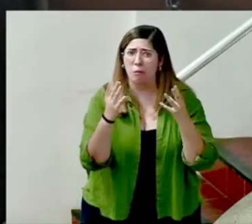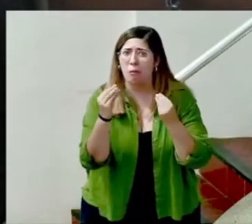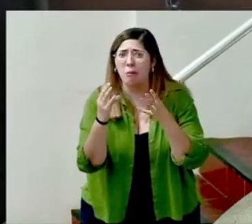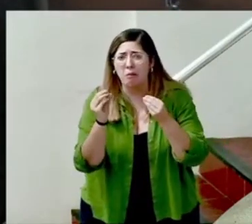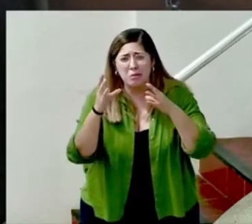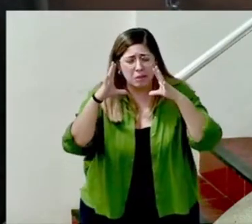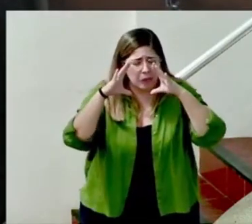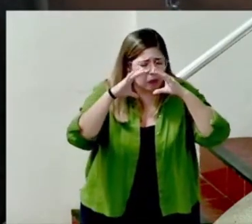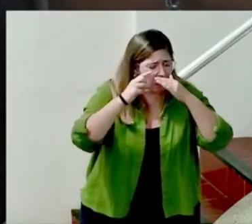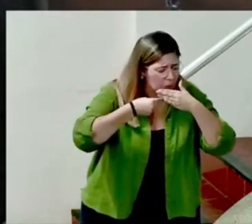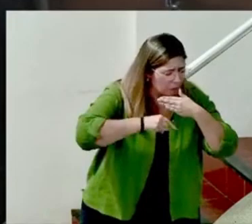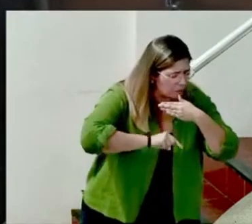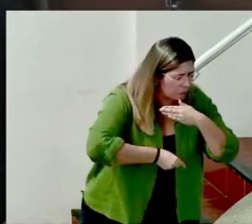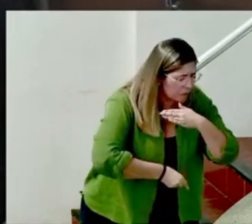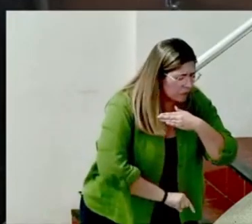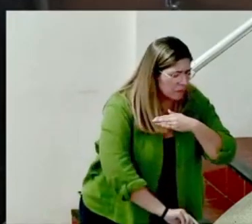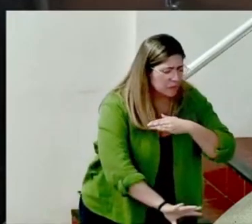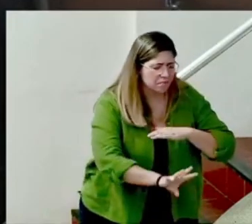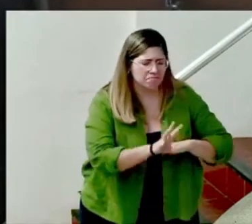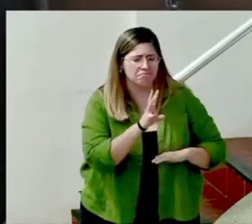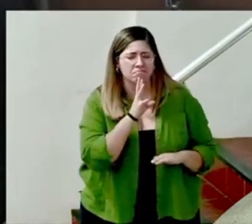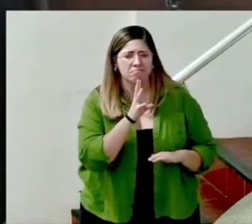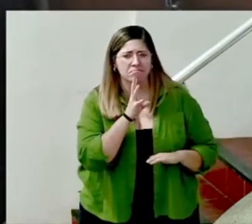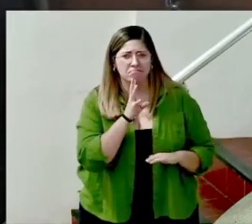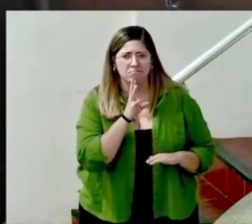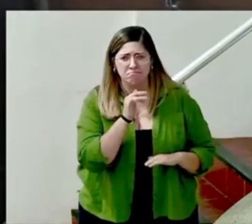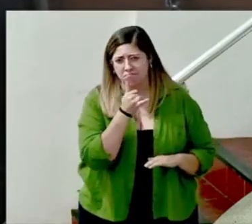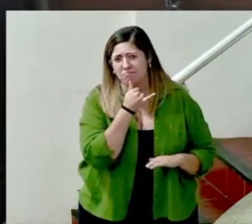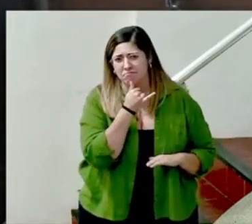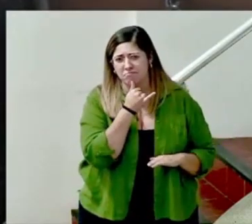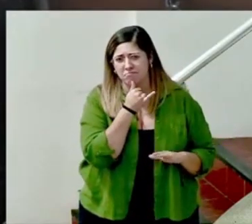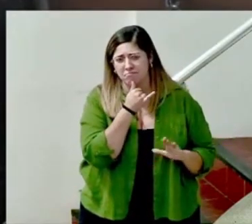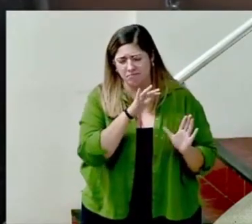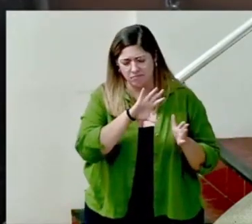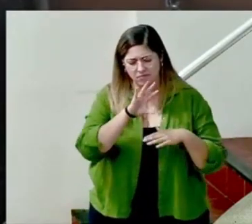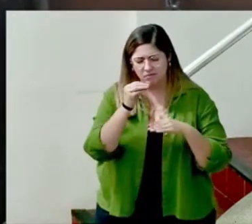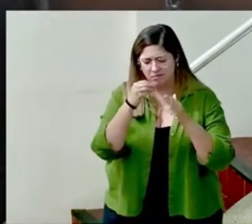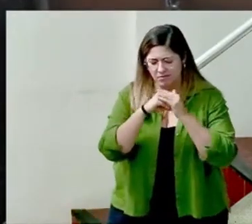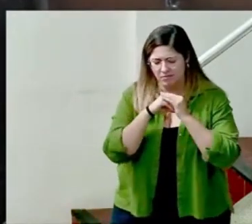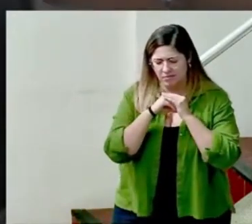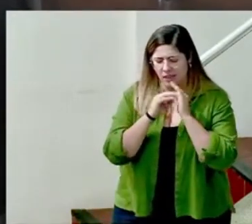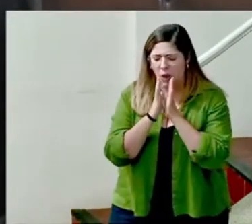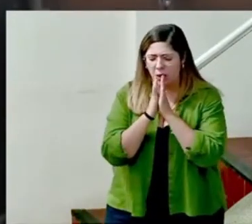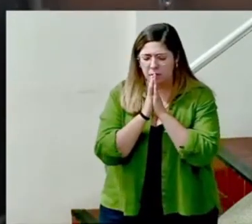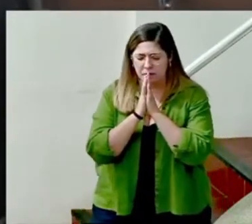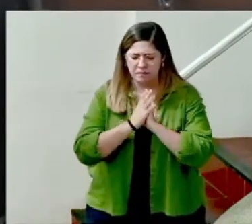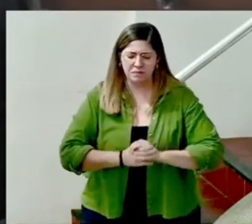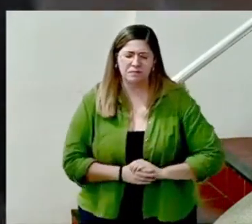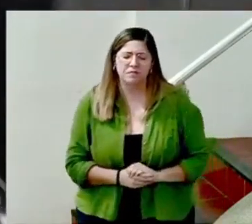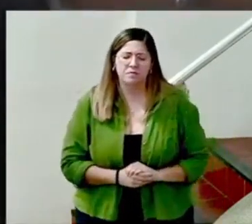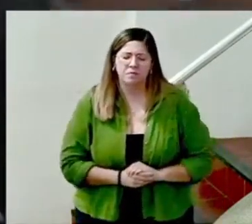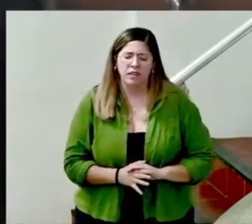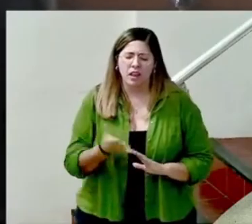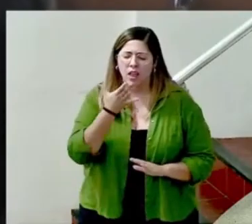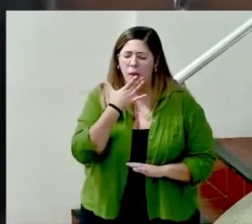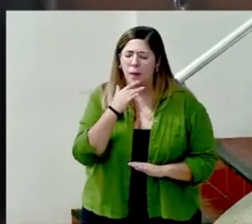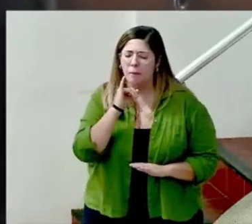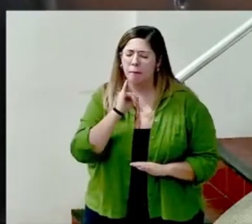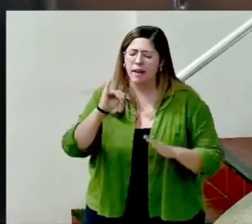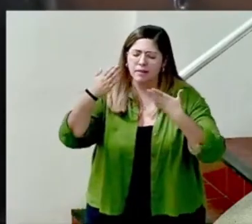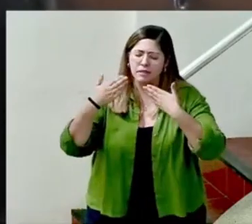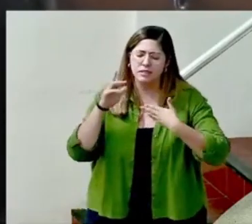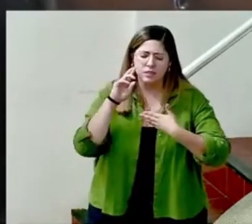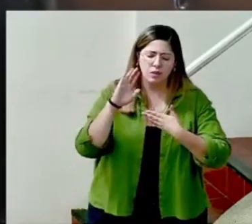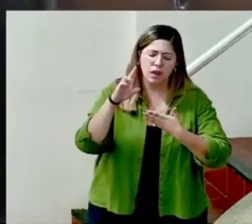trevas serão. Feche seus olhos e vamos orar ao Senhor. Pai, estamos diante da Tua palavra.